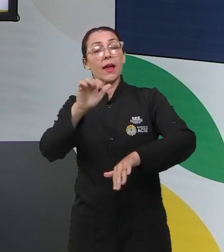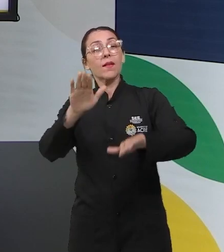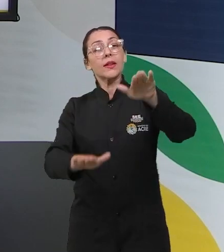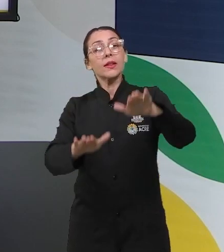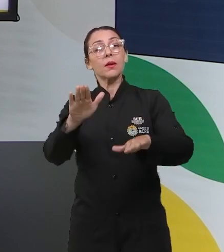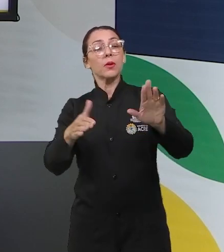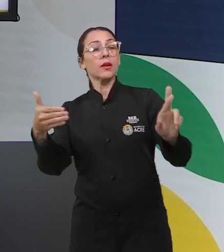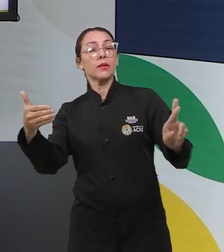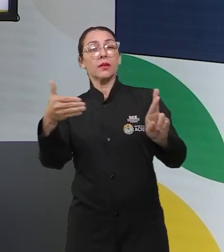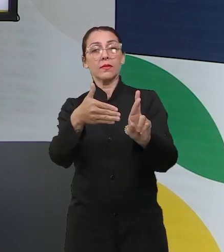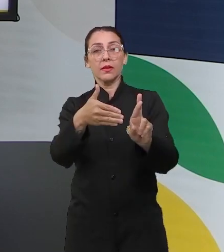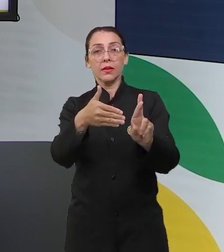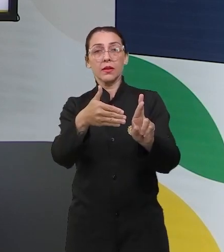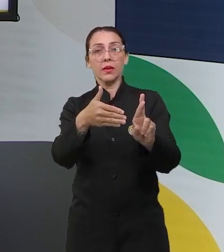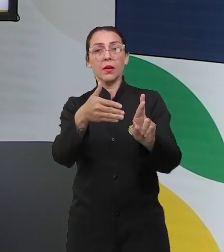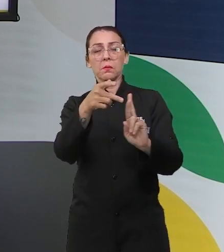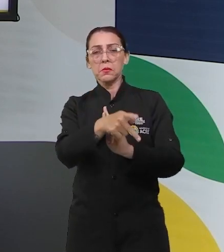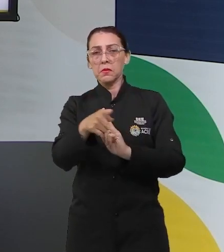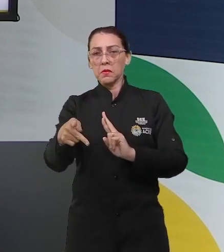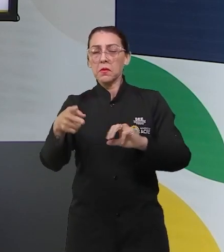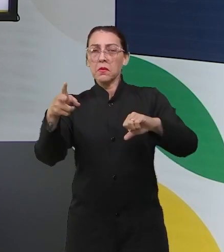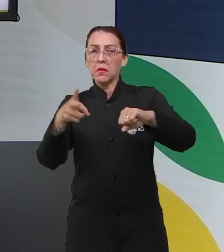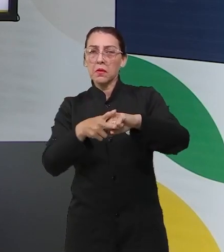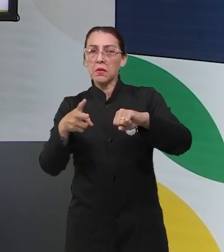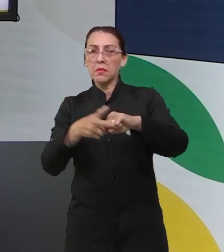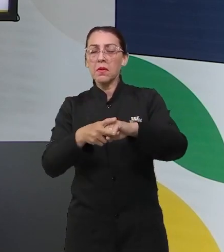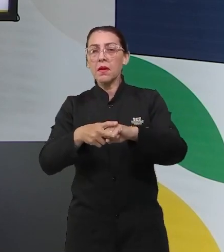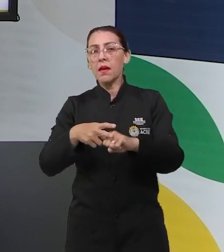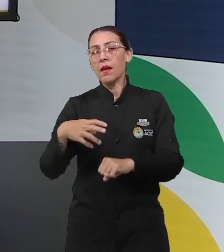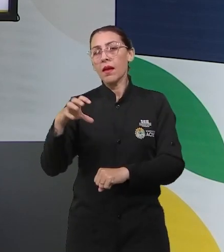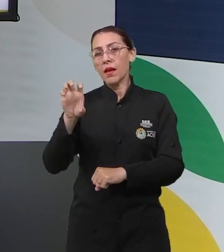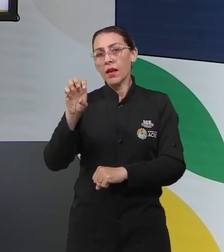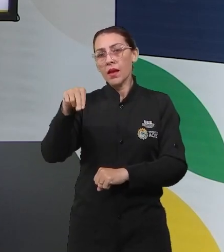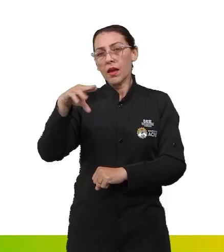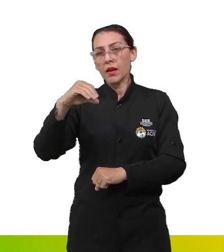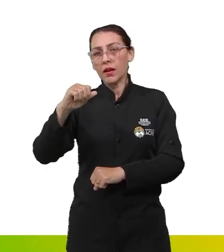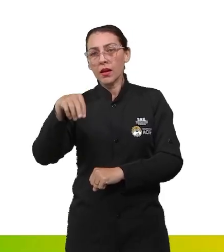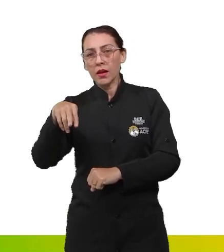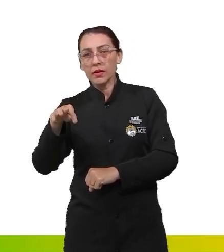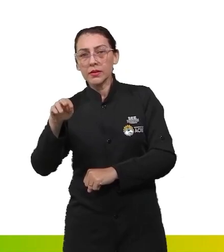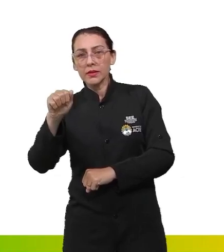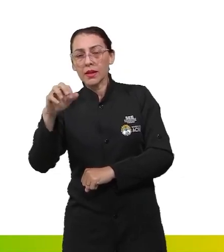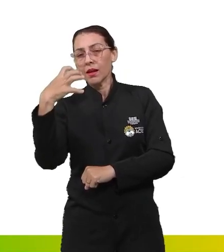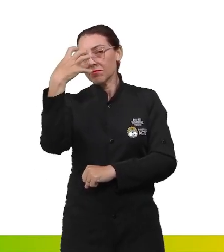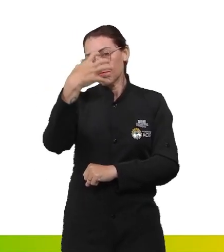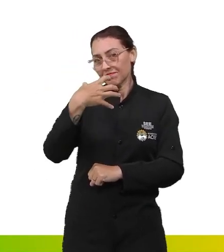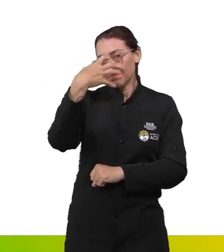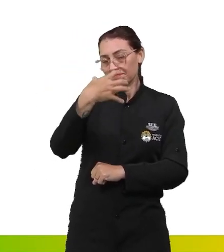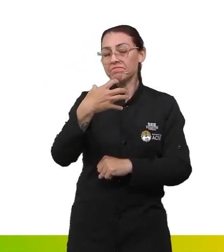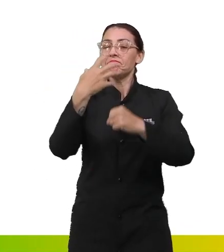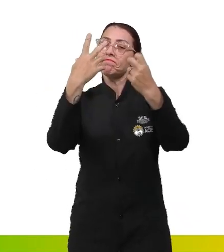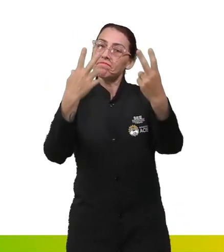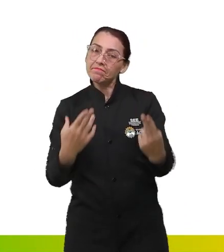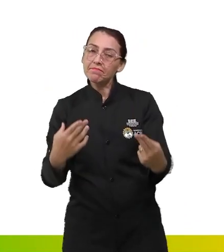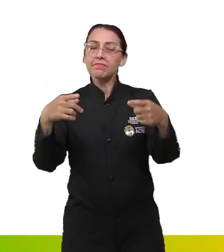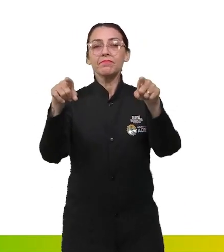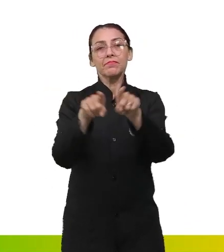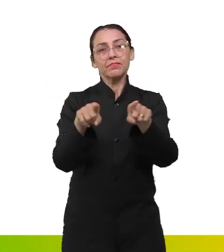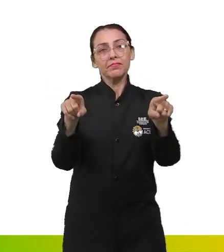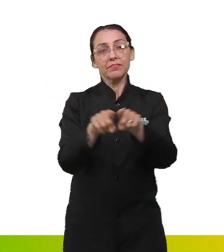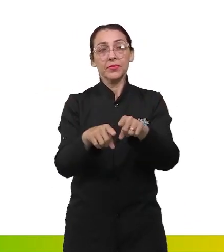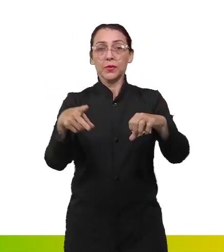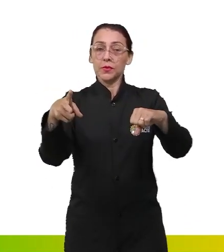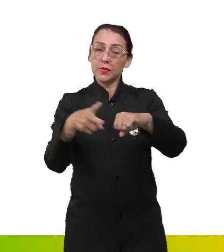ele se refere. Professor, e o verbo encantar? Olha aqui no verbo encantar, slide na tela. Da mesma maneira, galera. O